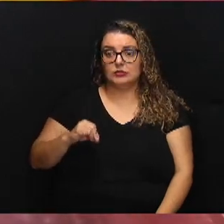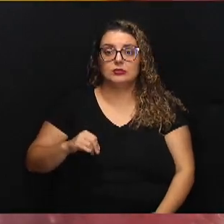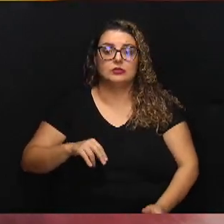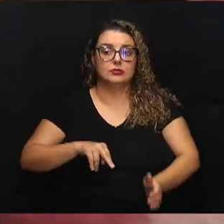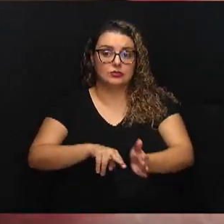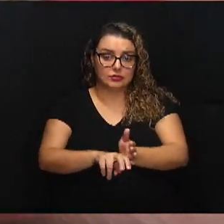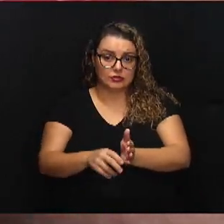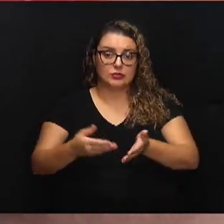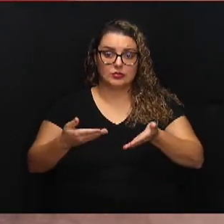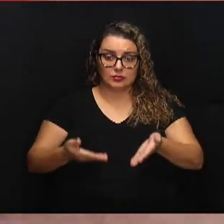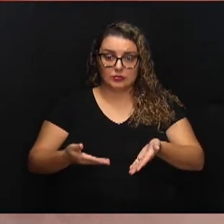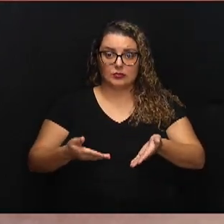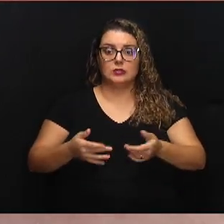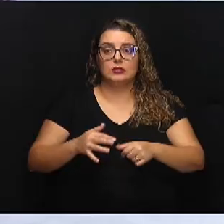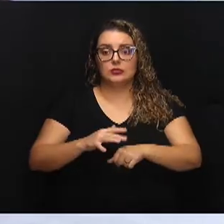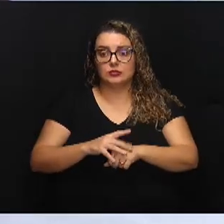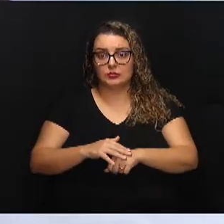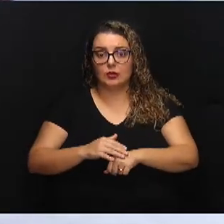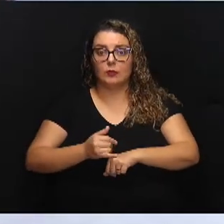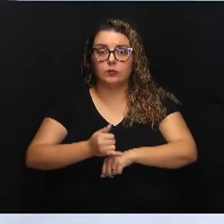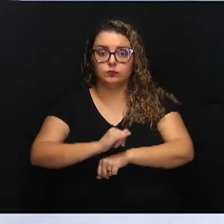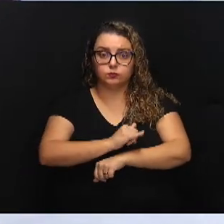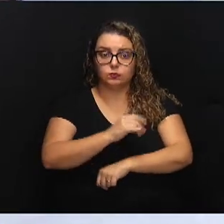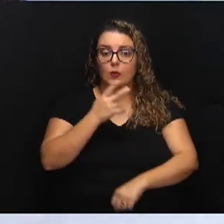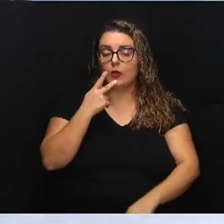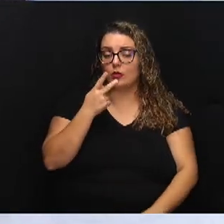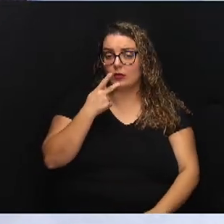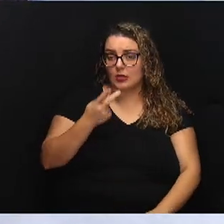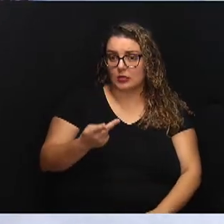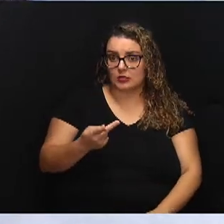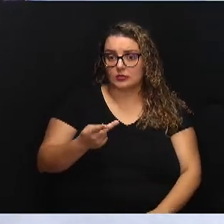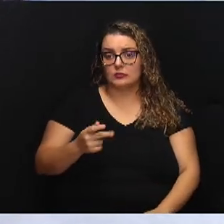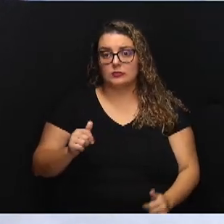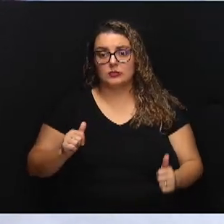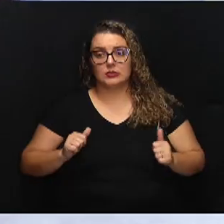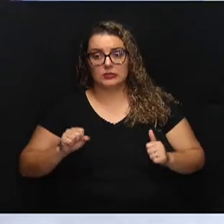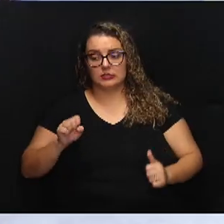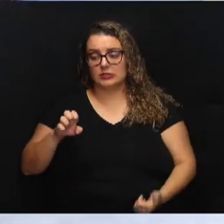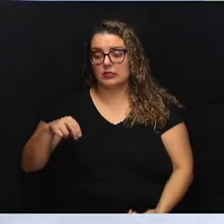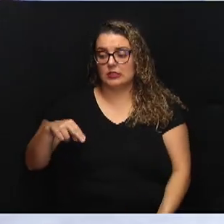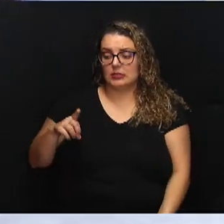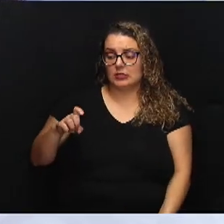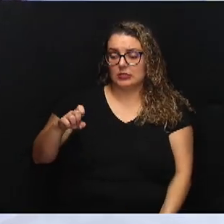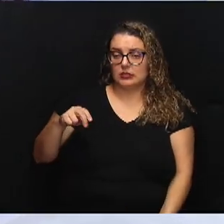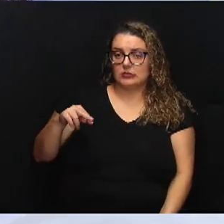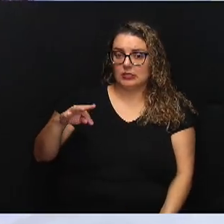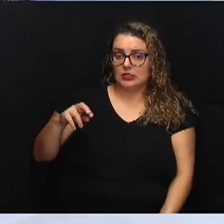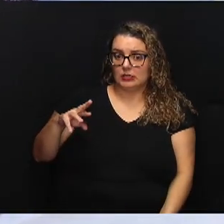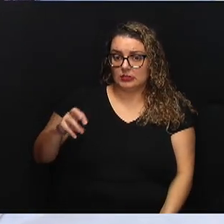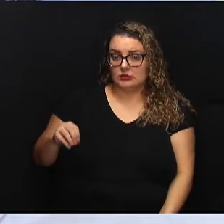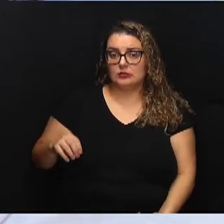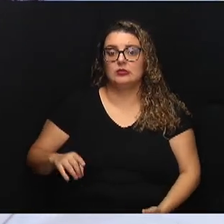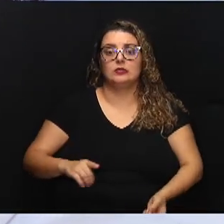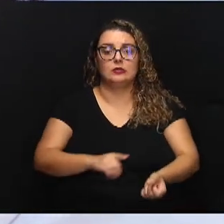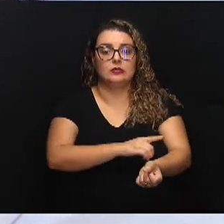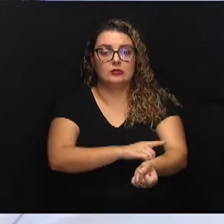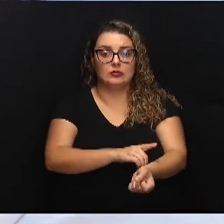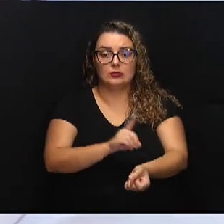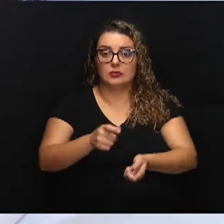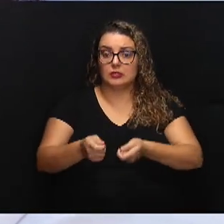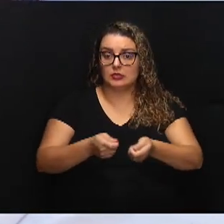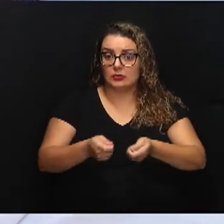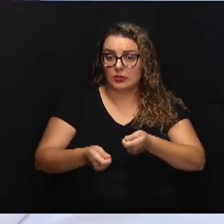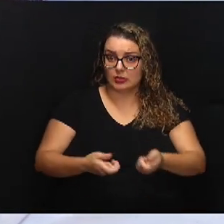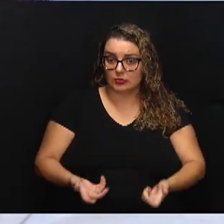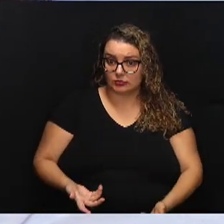essa doença. Então, assim, obesidade aqui a gente fala sedentarismo, a presença de um diabetes mellitus não